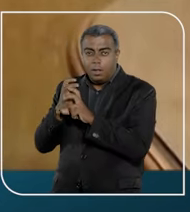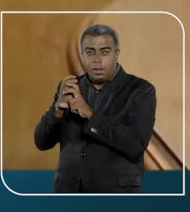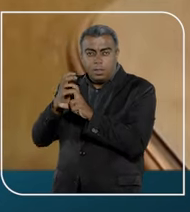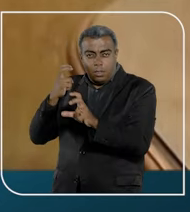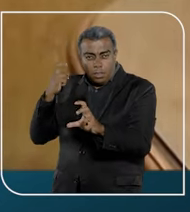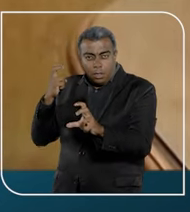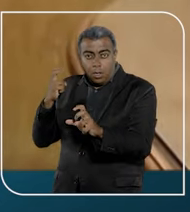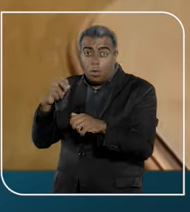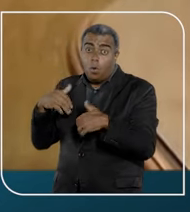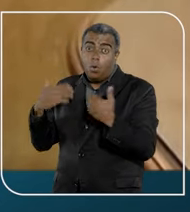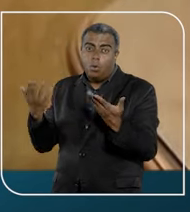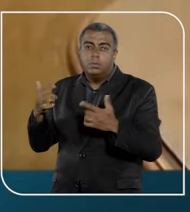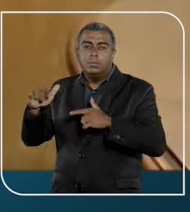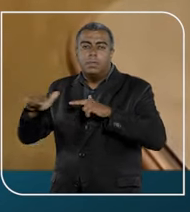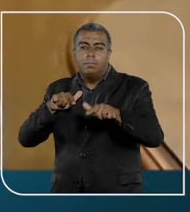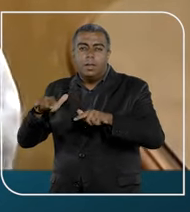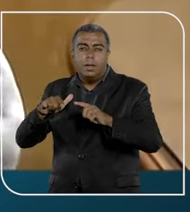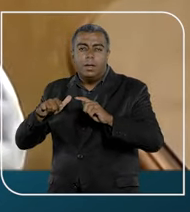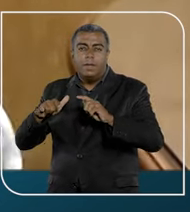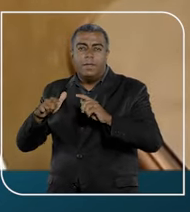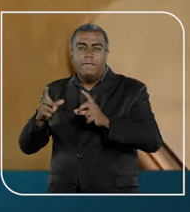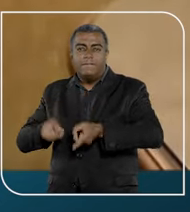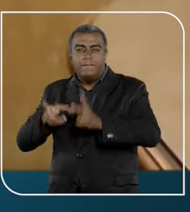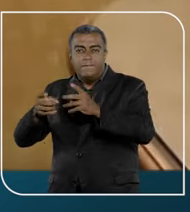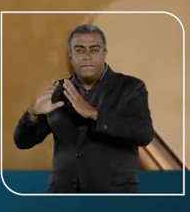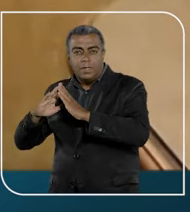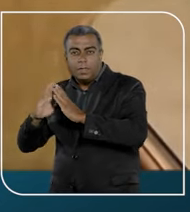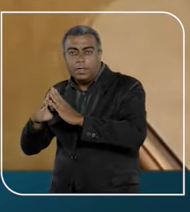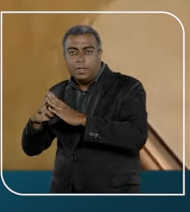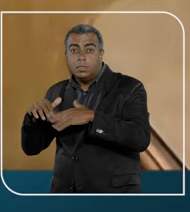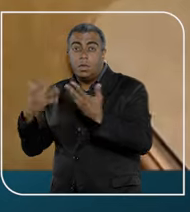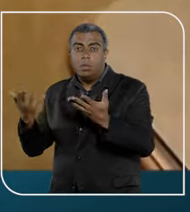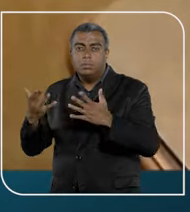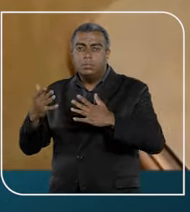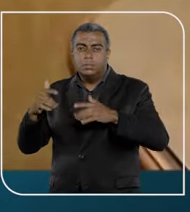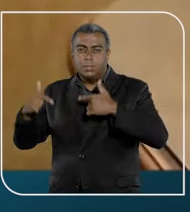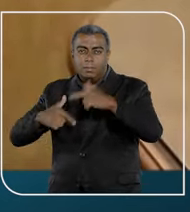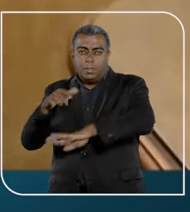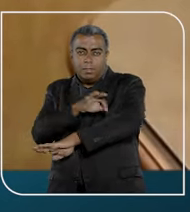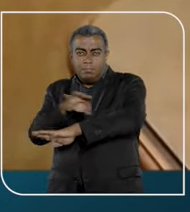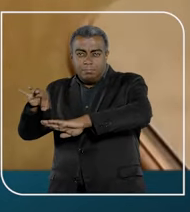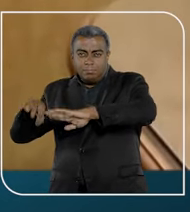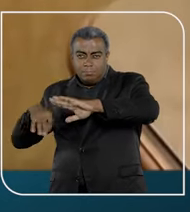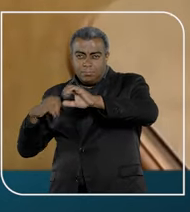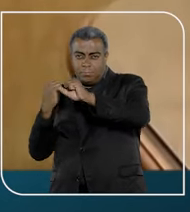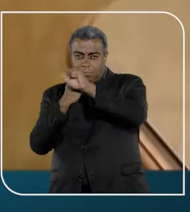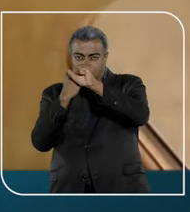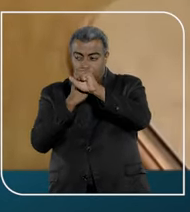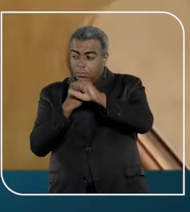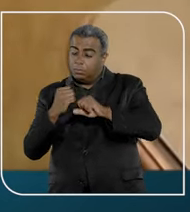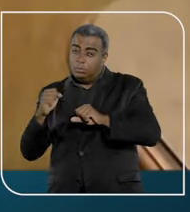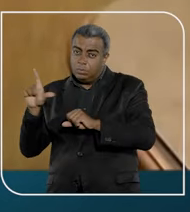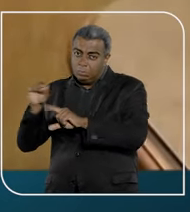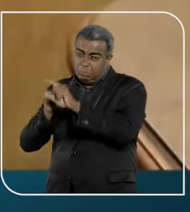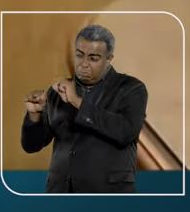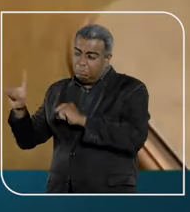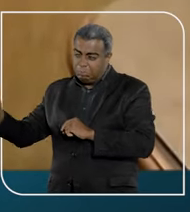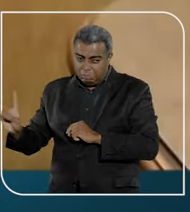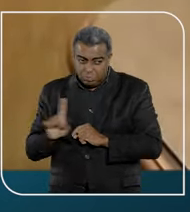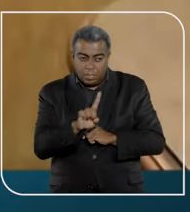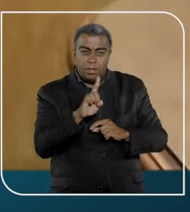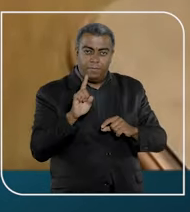um engenheiro civil ou um corretor de imóveis ou um arquiteto para fazer